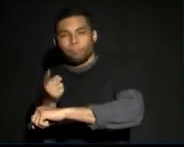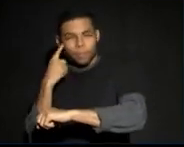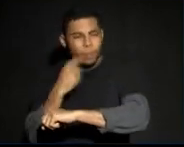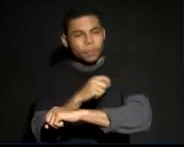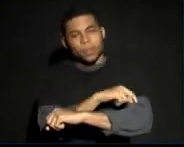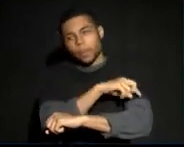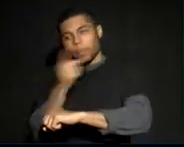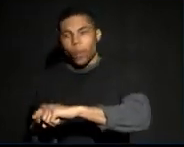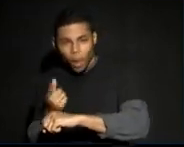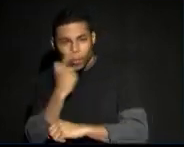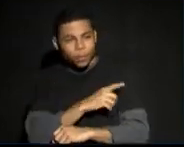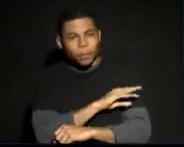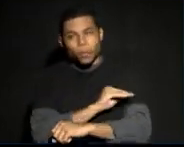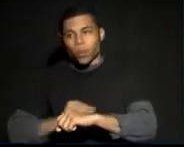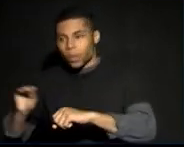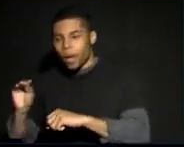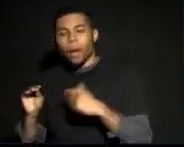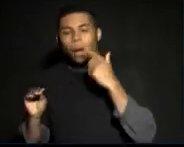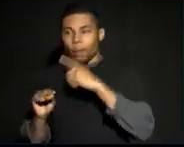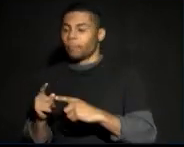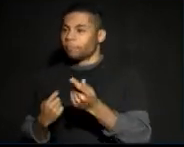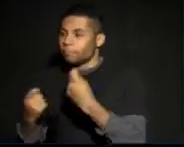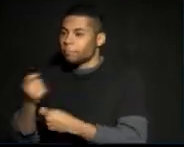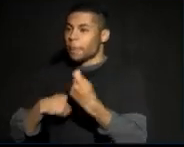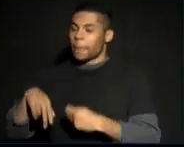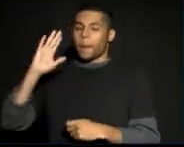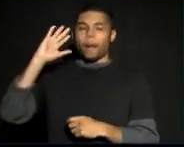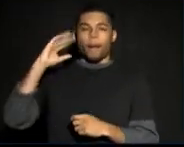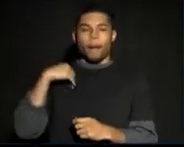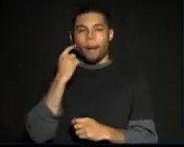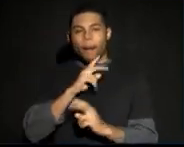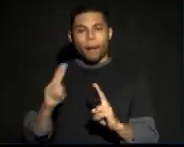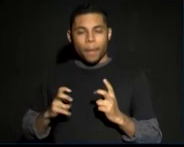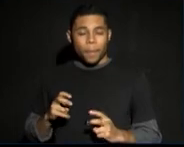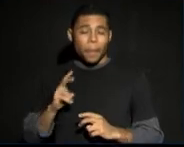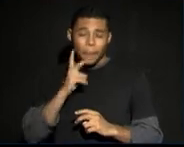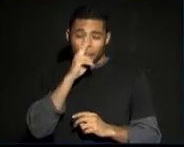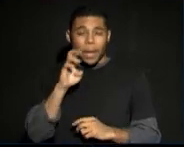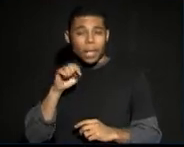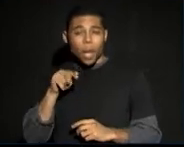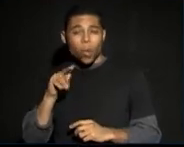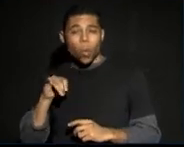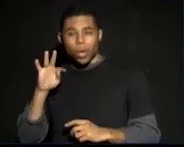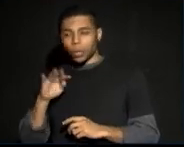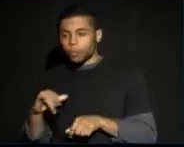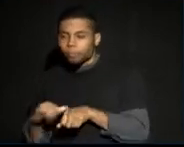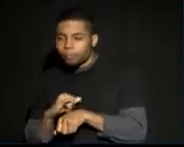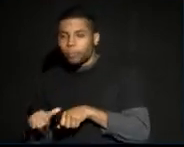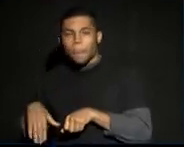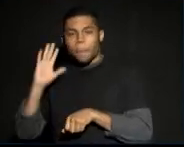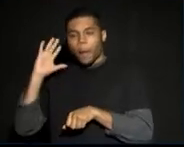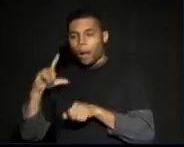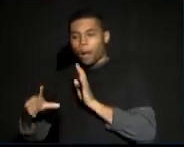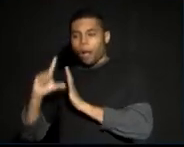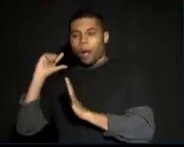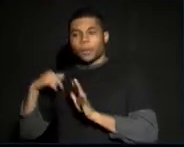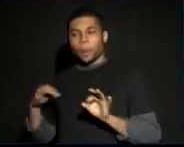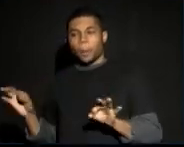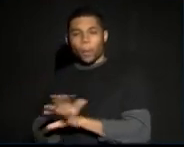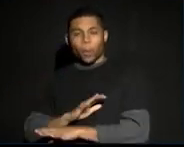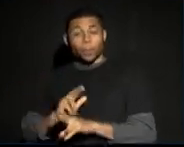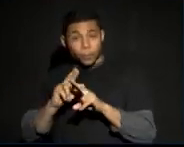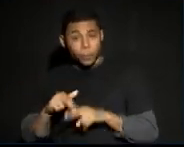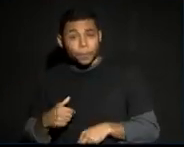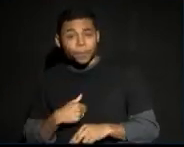Instrumentos é de mercado financeiro seja em dívida em ou é curte mais estruturados então quando a gente olha o que que é